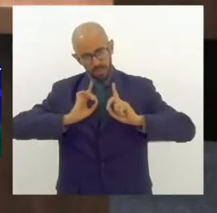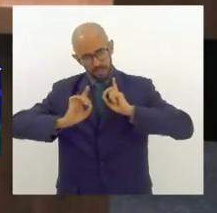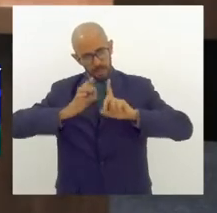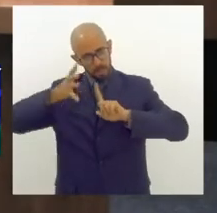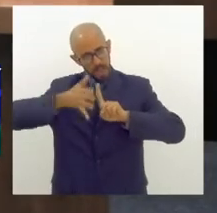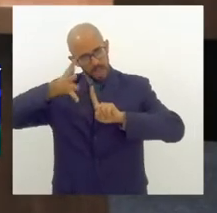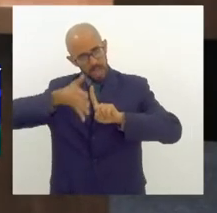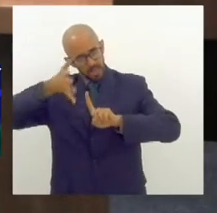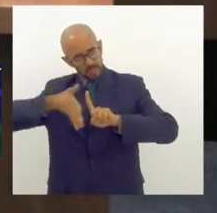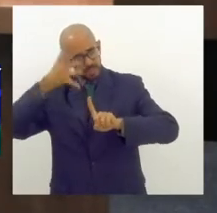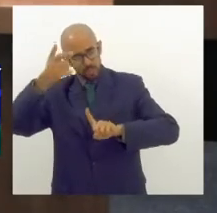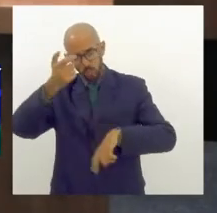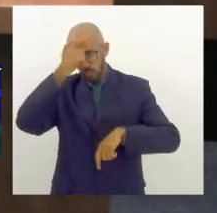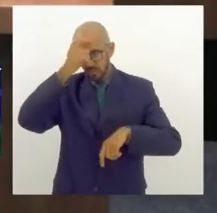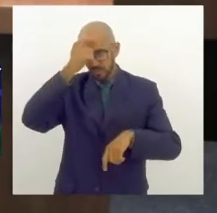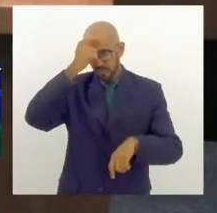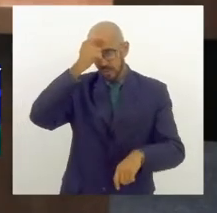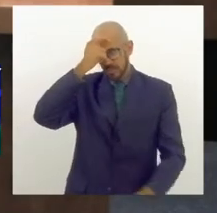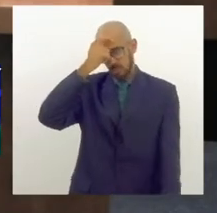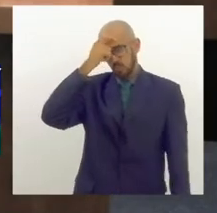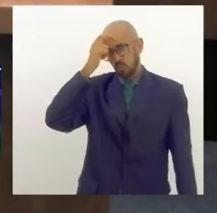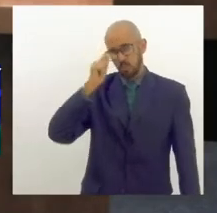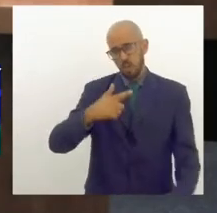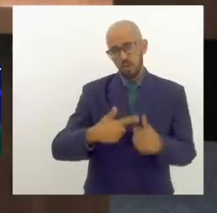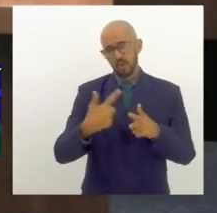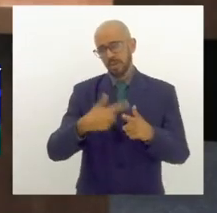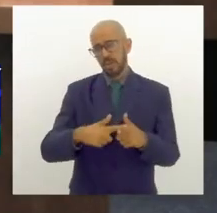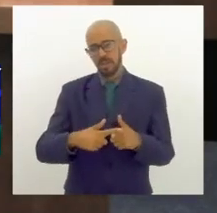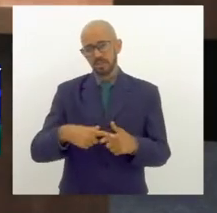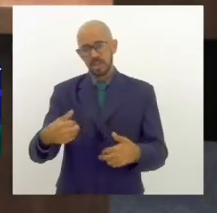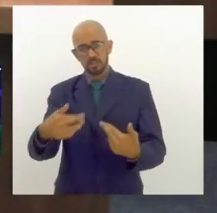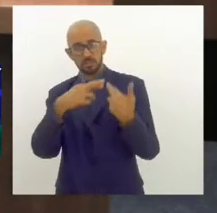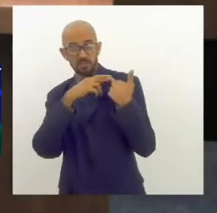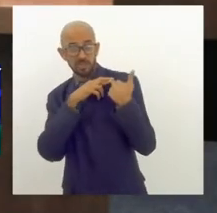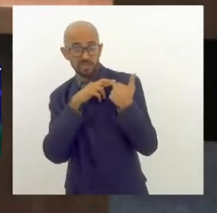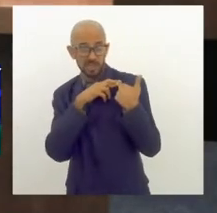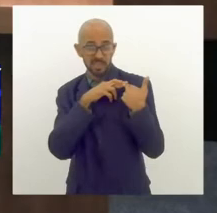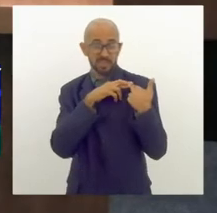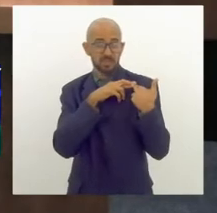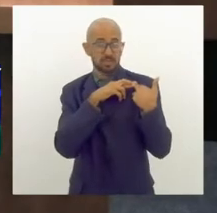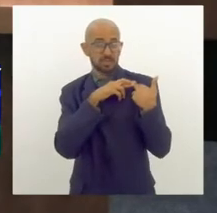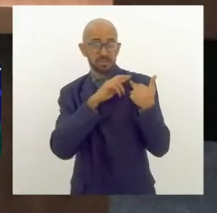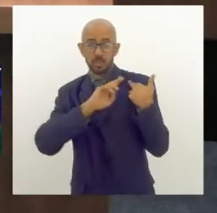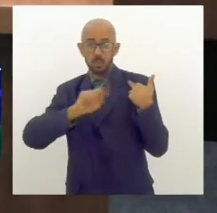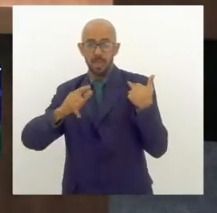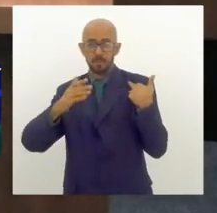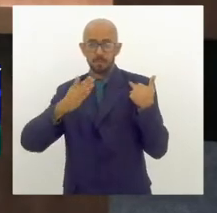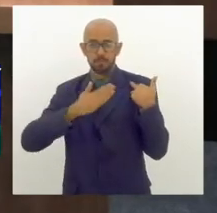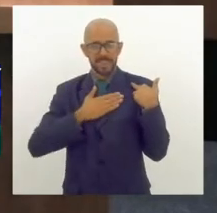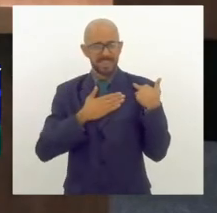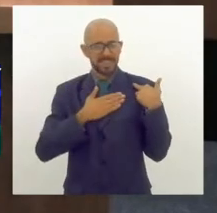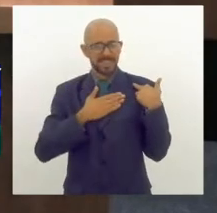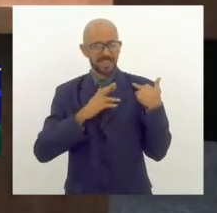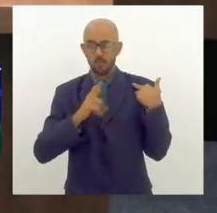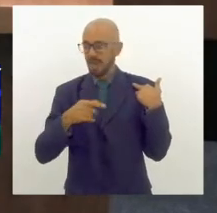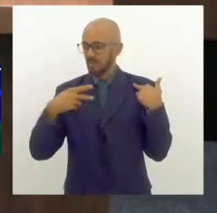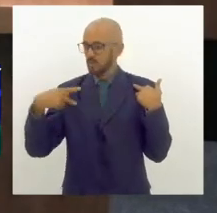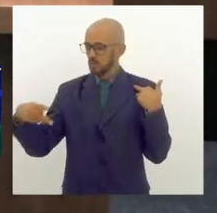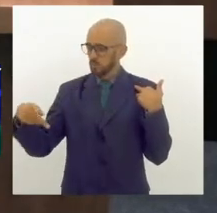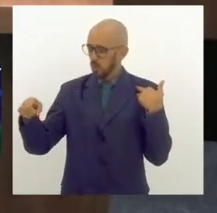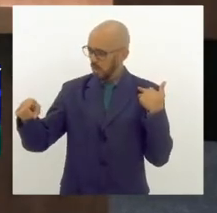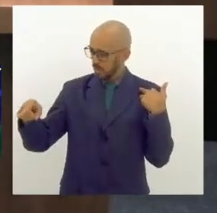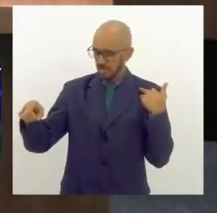palestras, conscientização, porque essa responsabilidade, deputada Tia Ju, não é minha, não é de Vossa